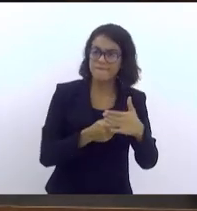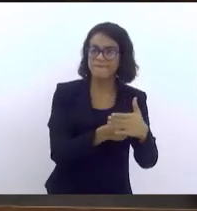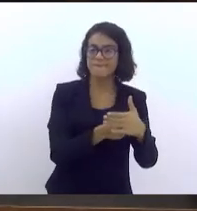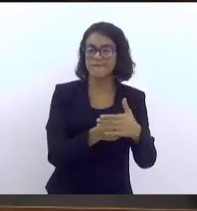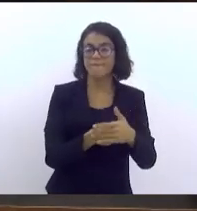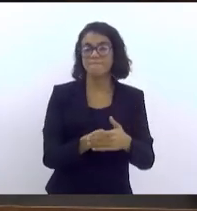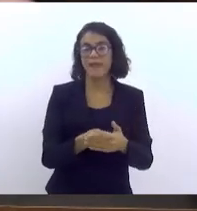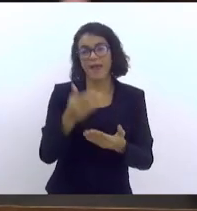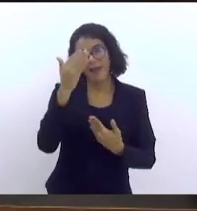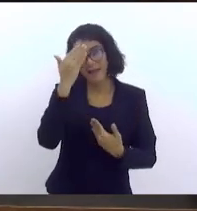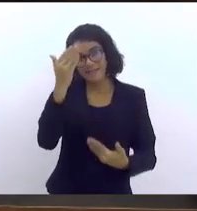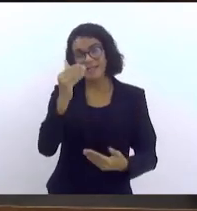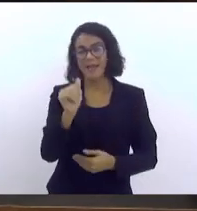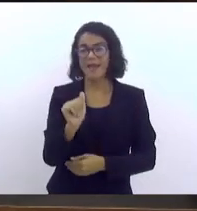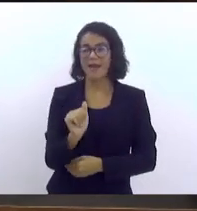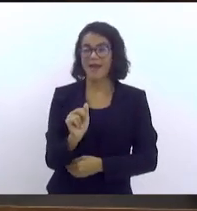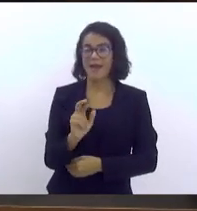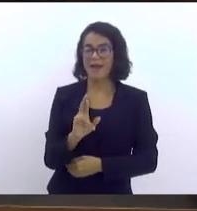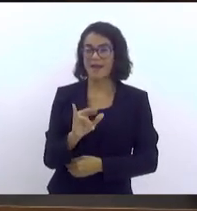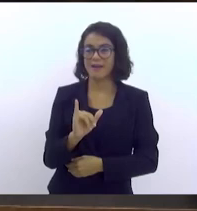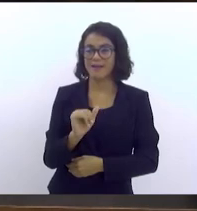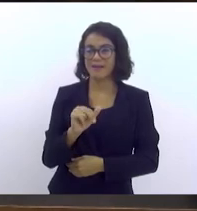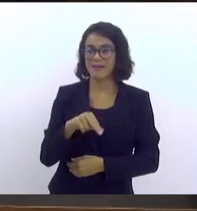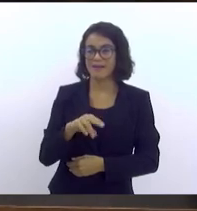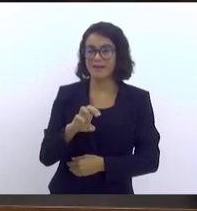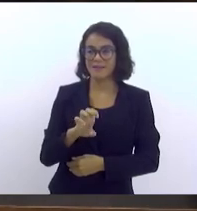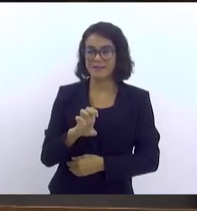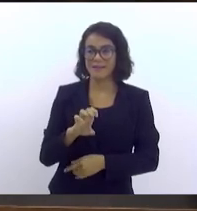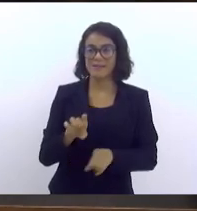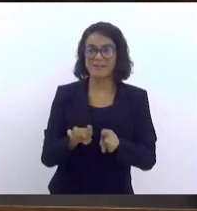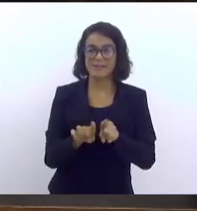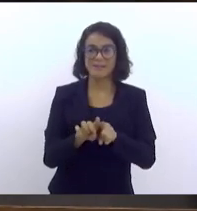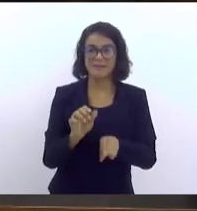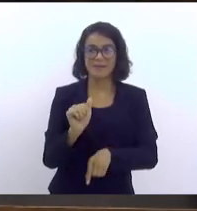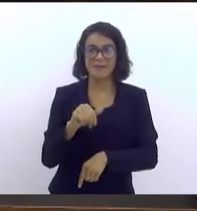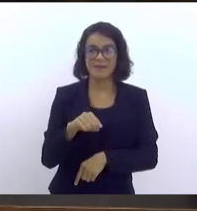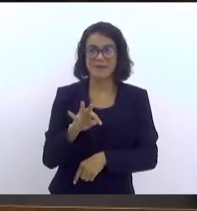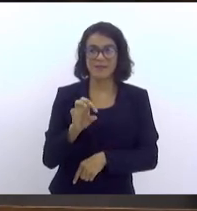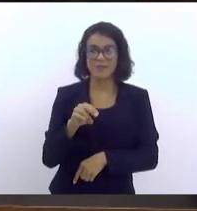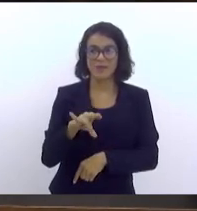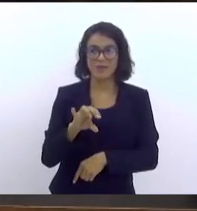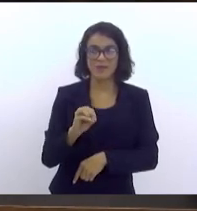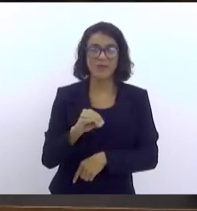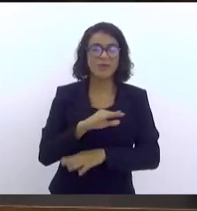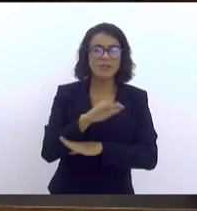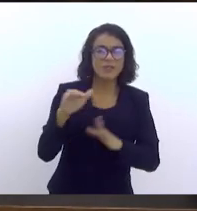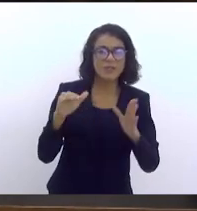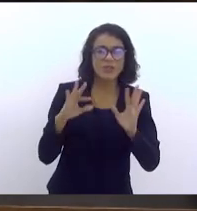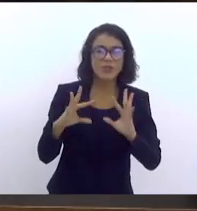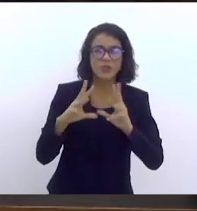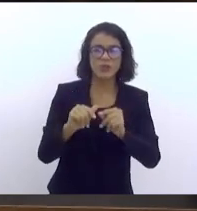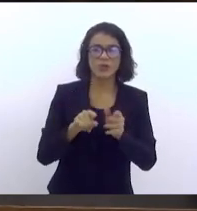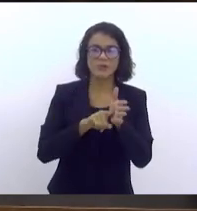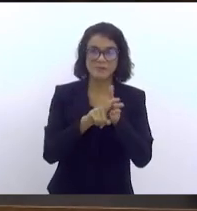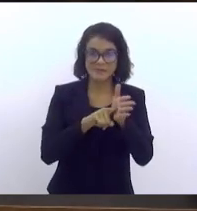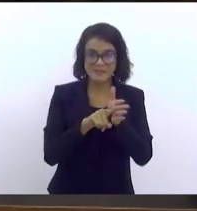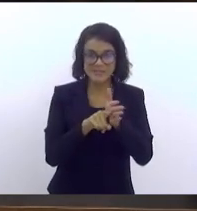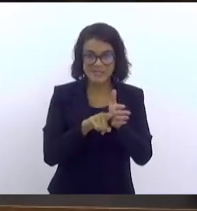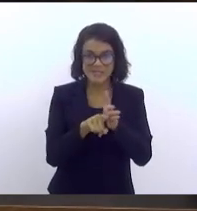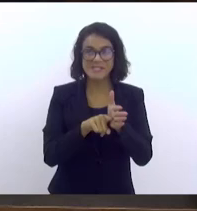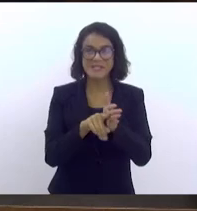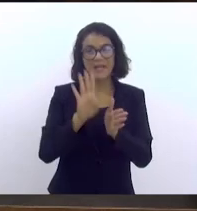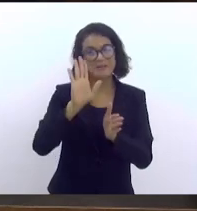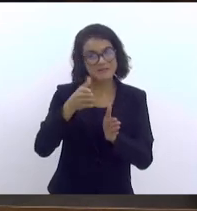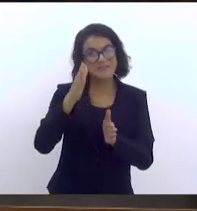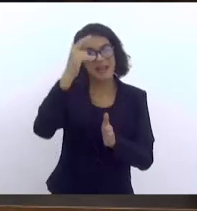agradecer Ariane o Antônio todos os pesquisadores que nos juntaram a nós fizeram aquela carta Ariane que